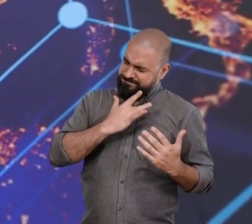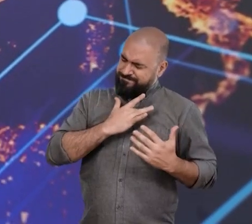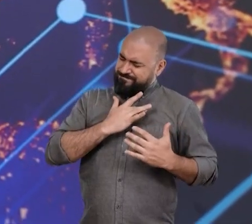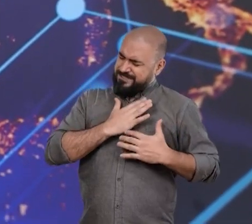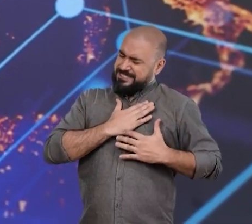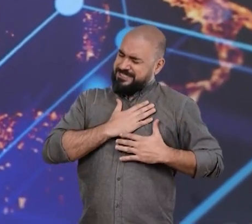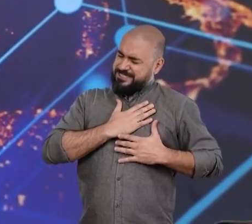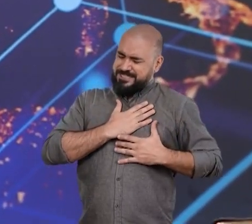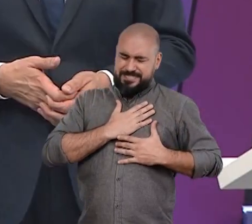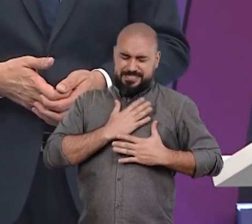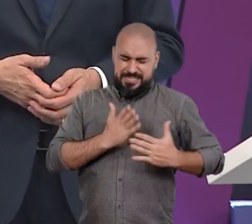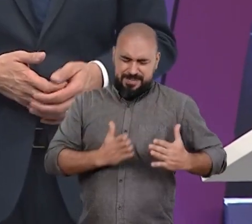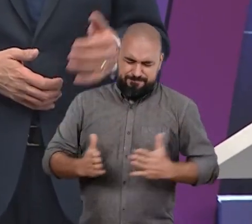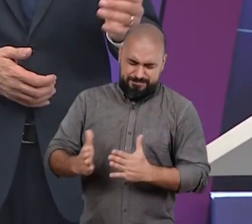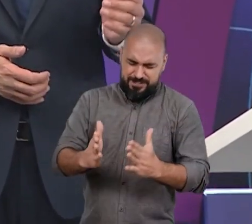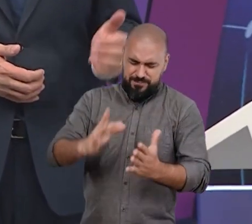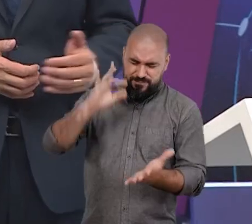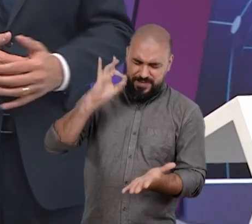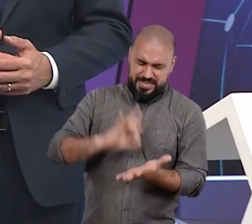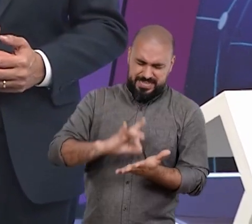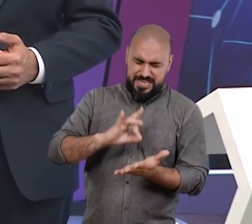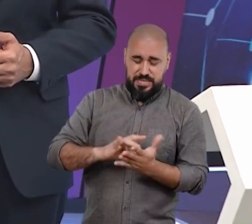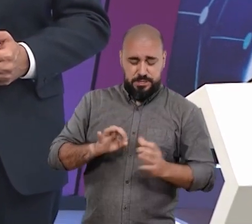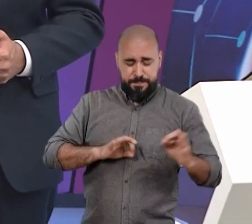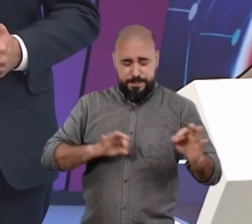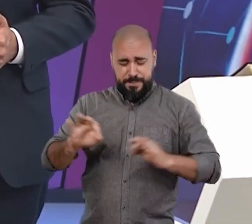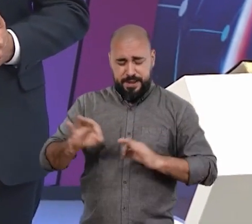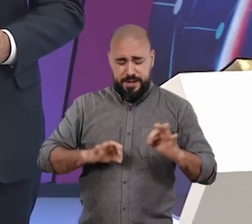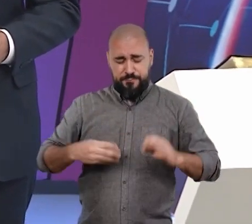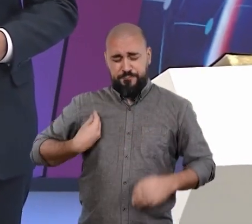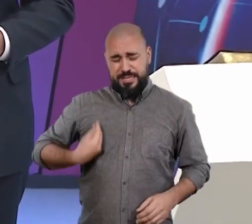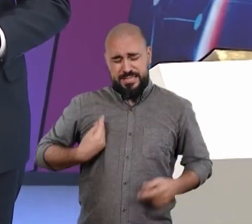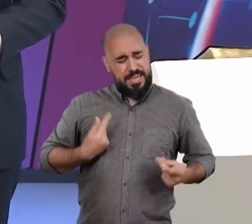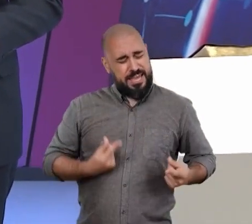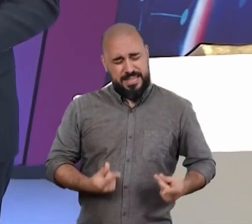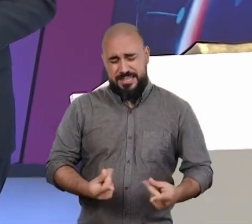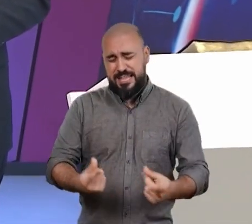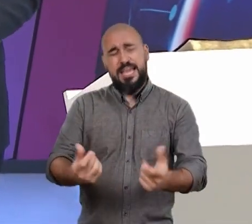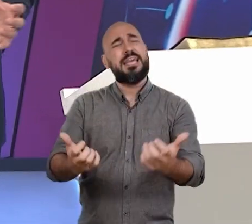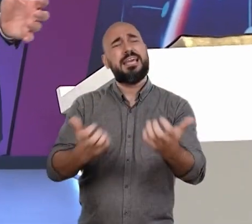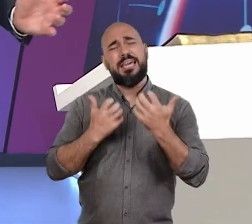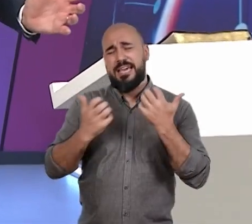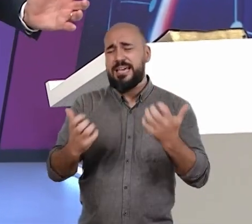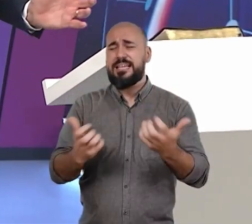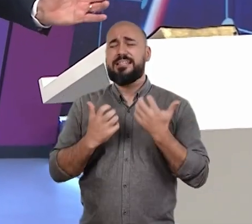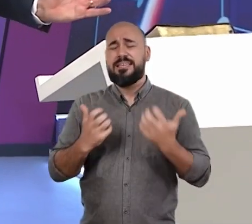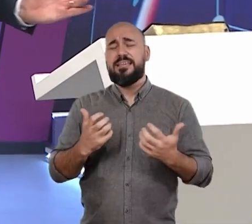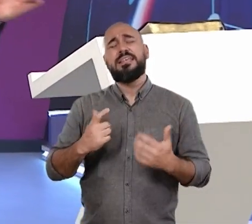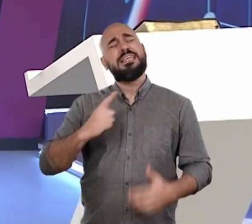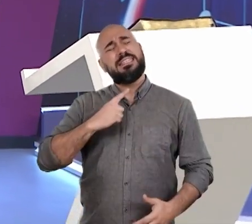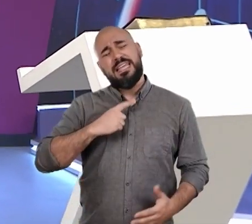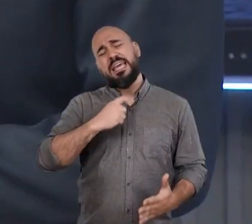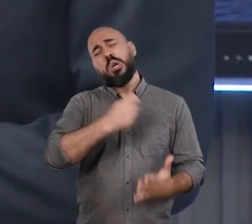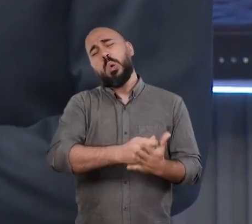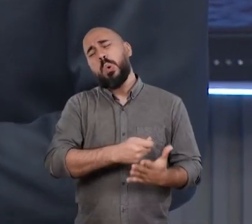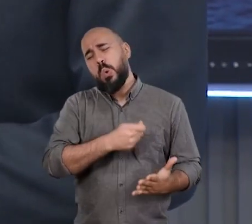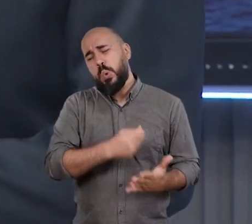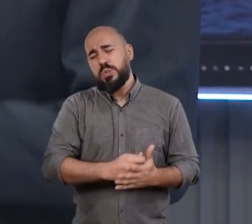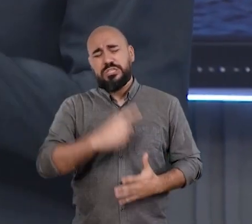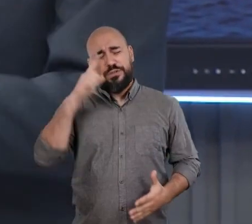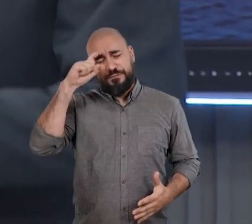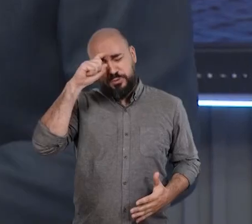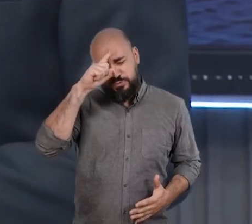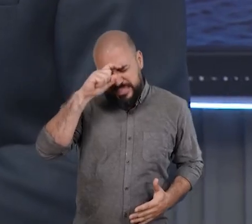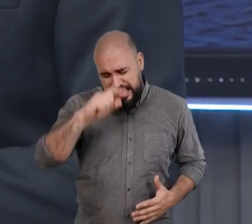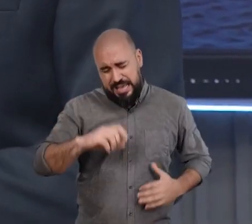pelos caminhos da verdade, e nos prepare para termos a eternidade. Pai, temos as nossas lutas e as nossas dificuldades,